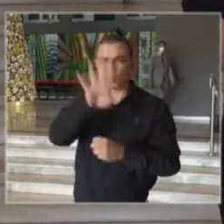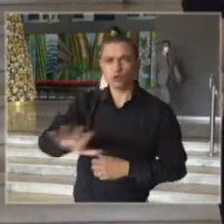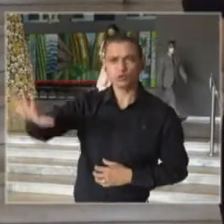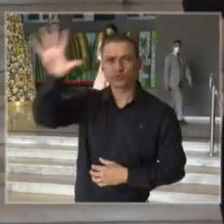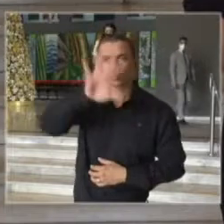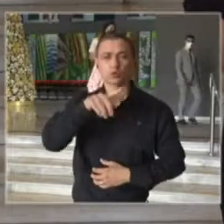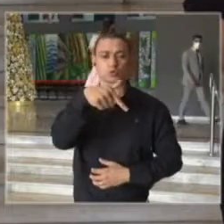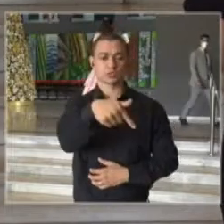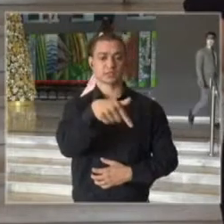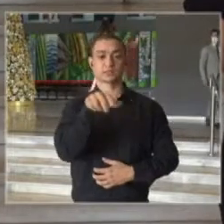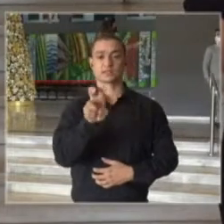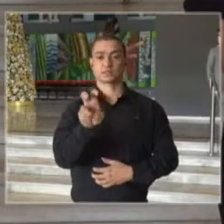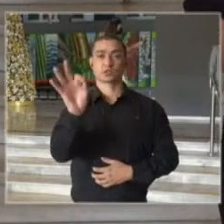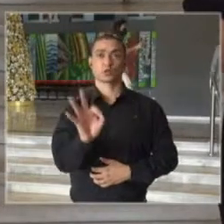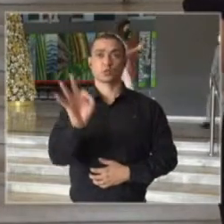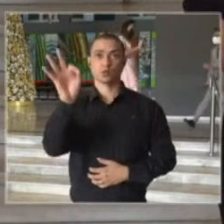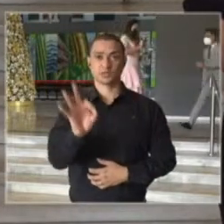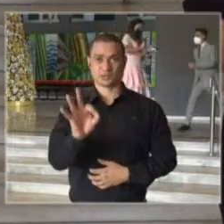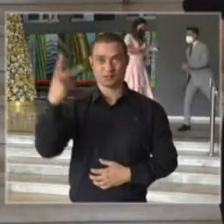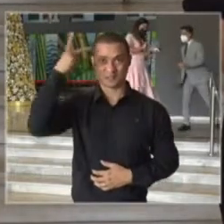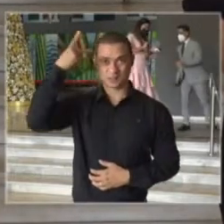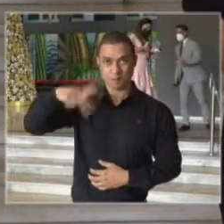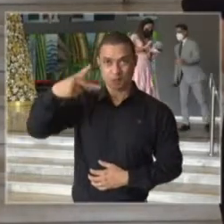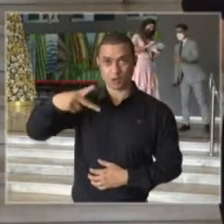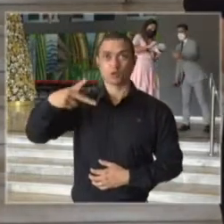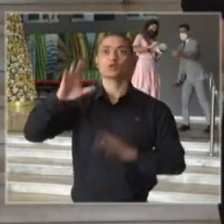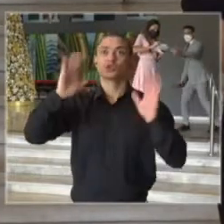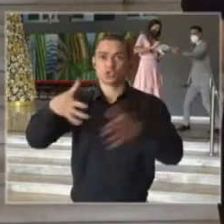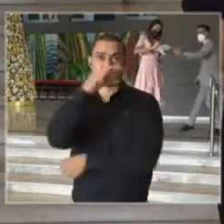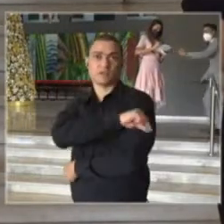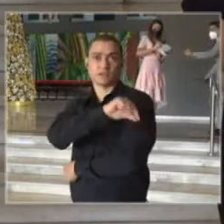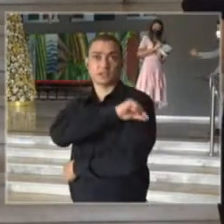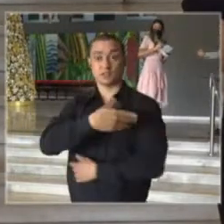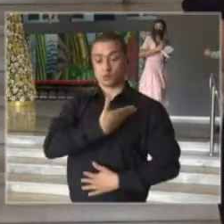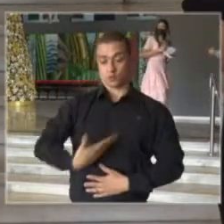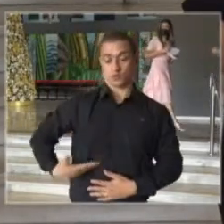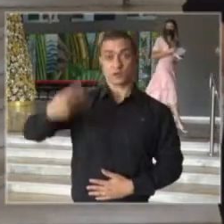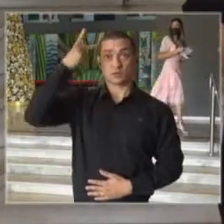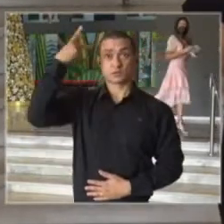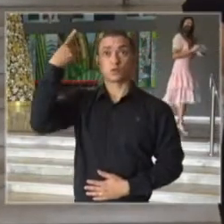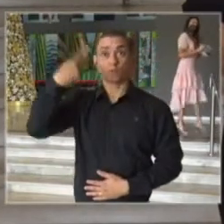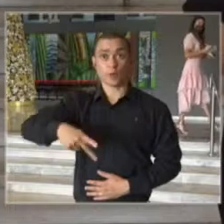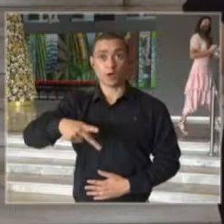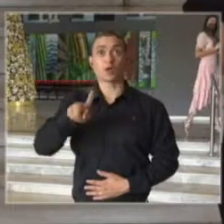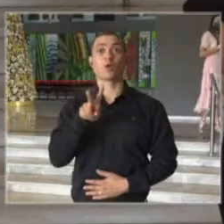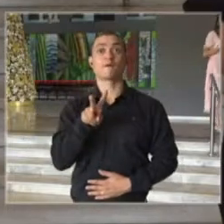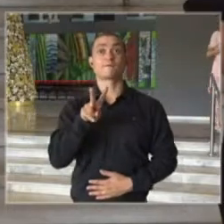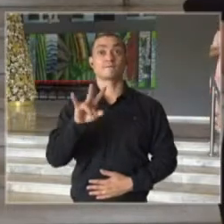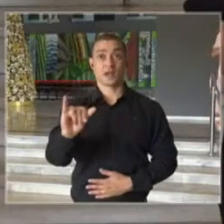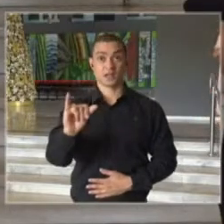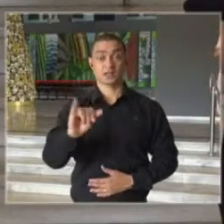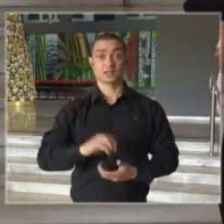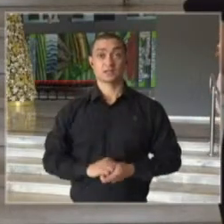população totalmente imunizada, o governo do Estado de São Paulo vai